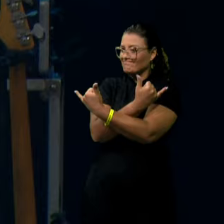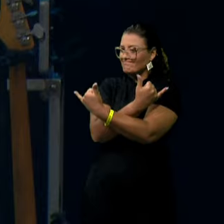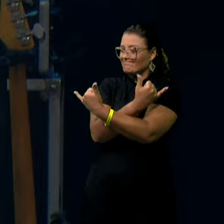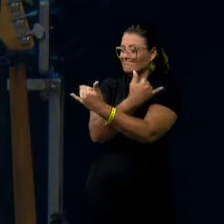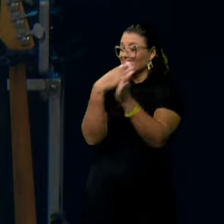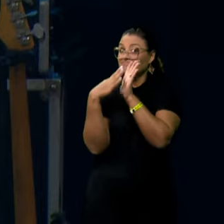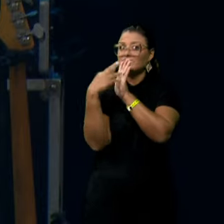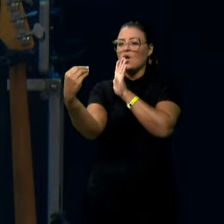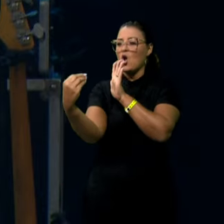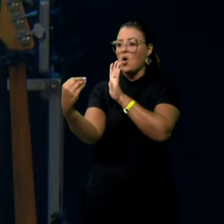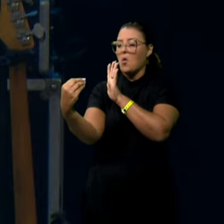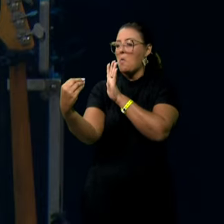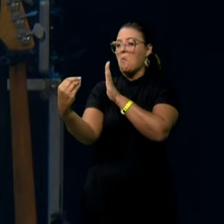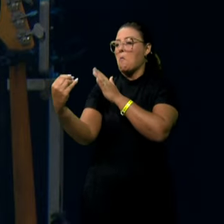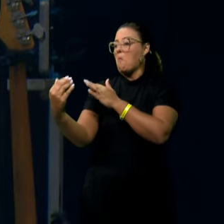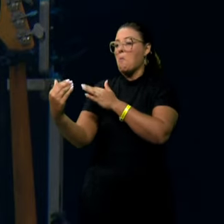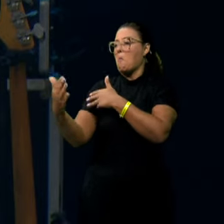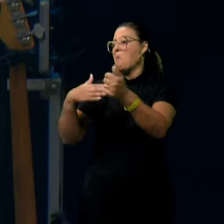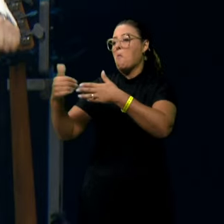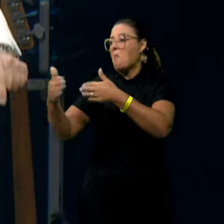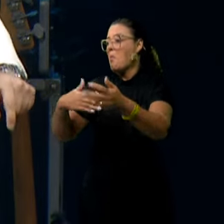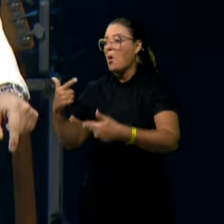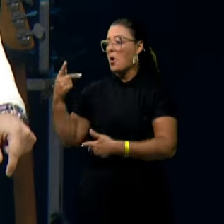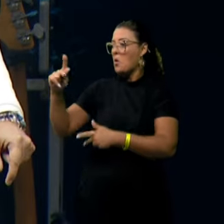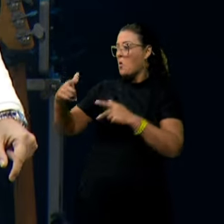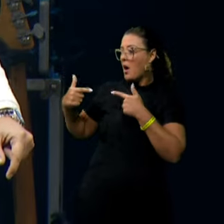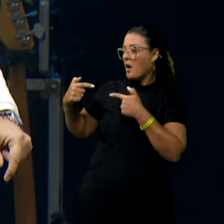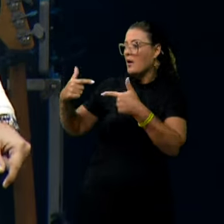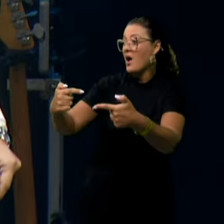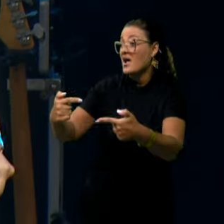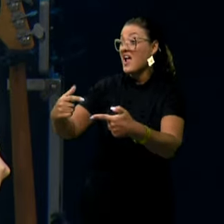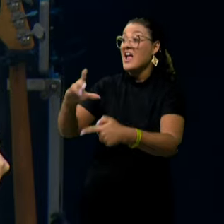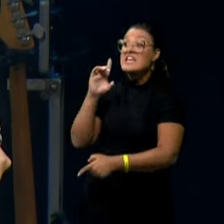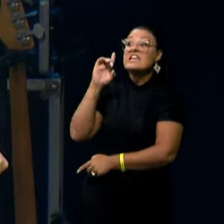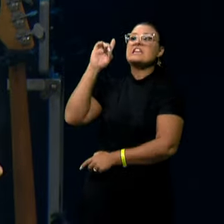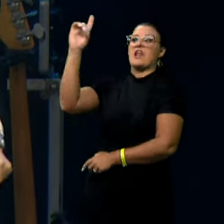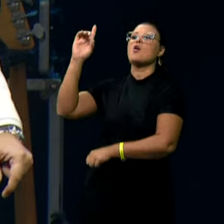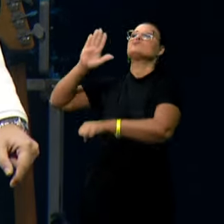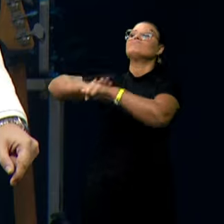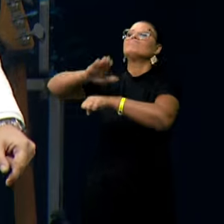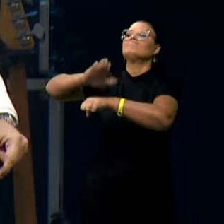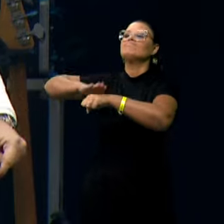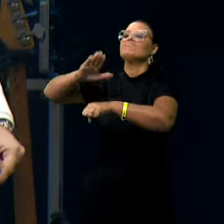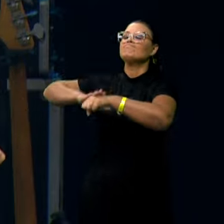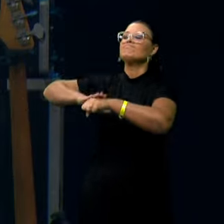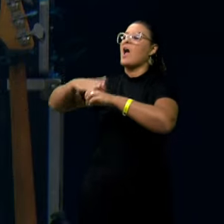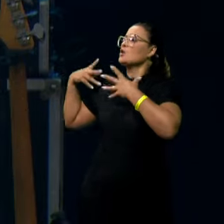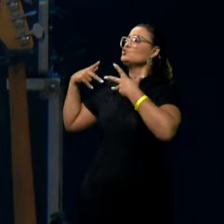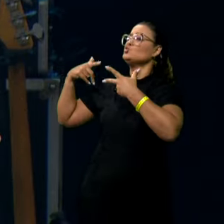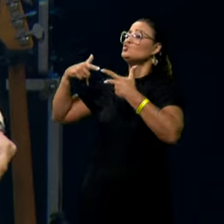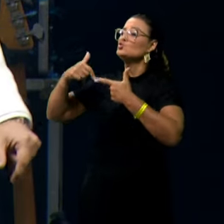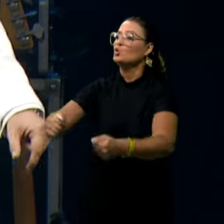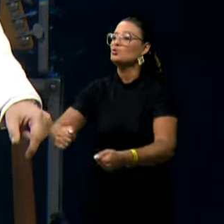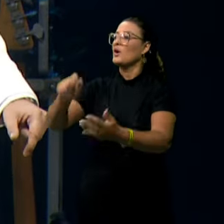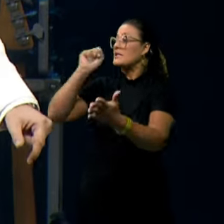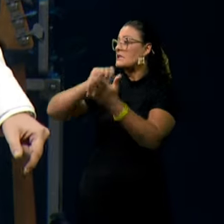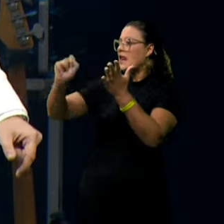importa suas batalhas Deus cumprirá aquilo que ele escreveu